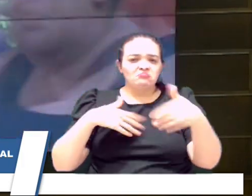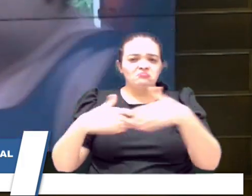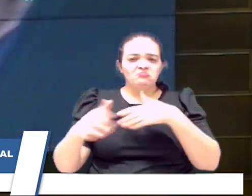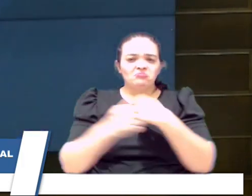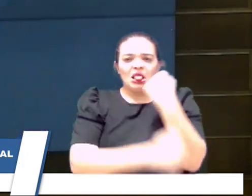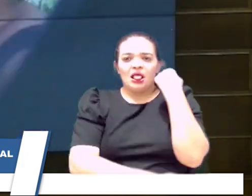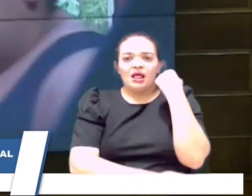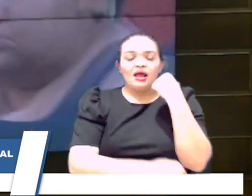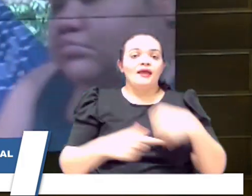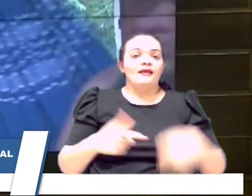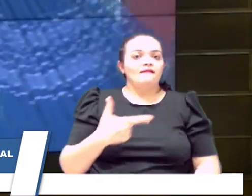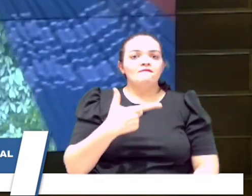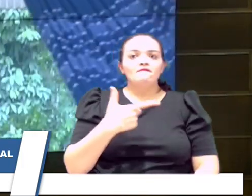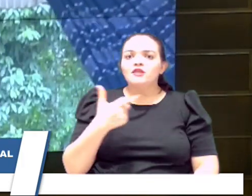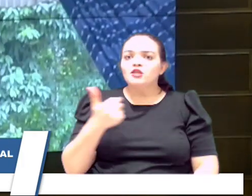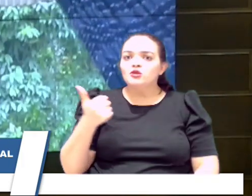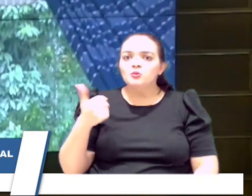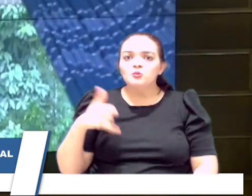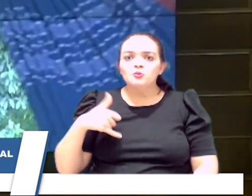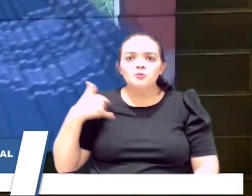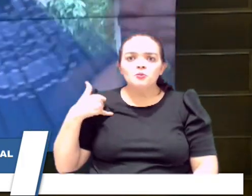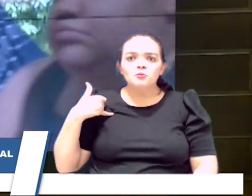tem 21 anos, pensa